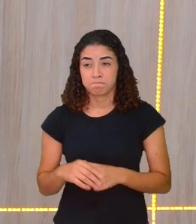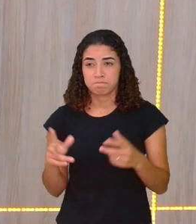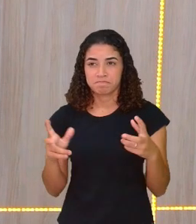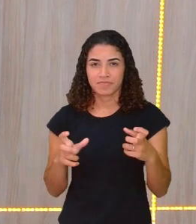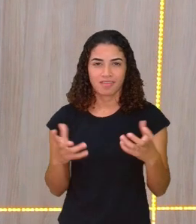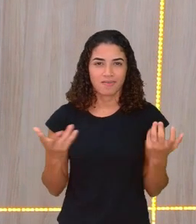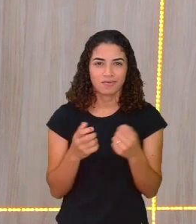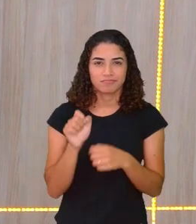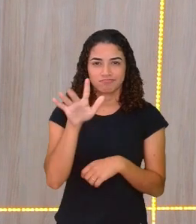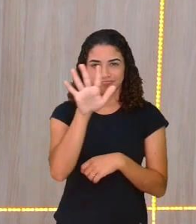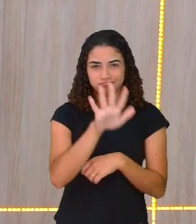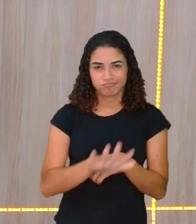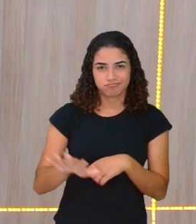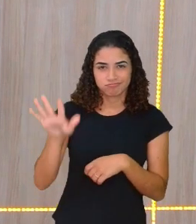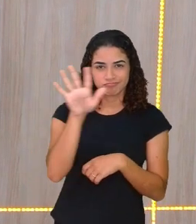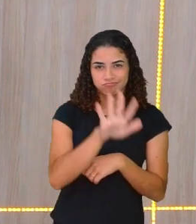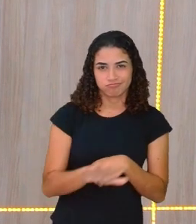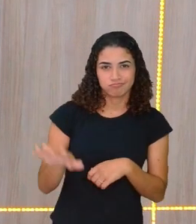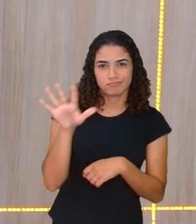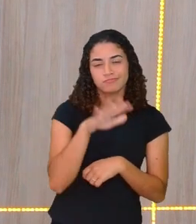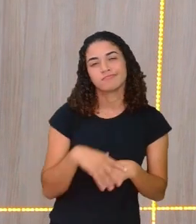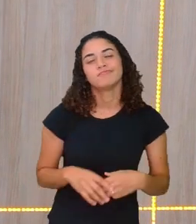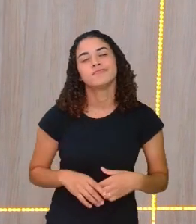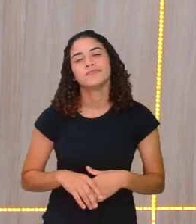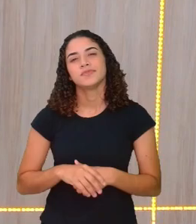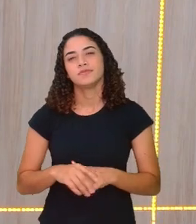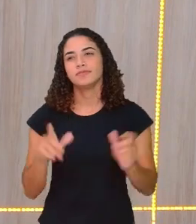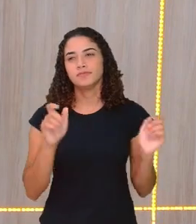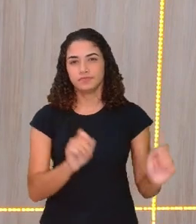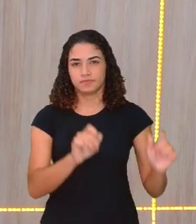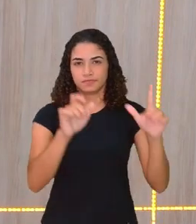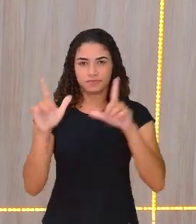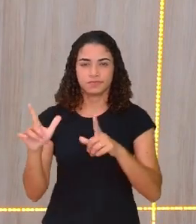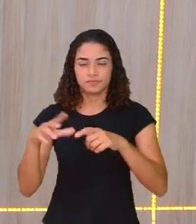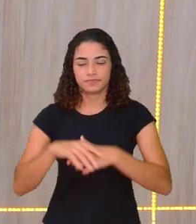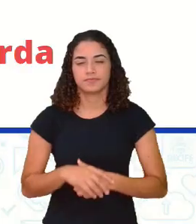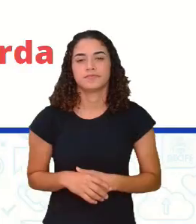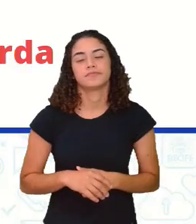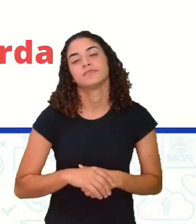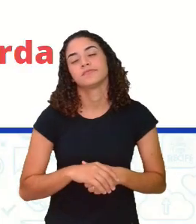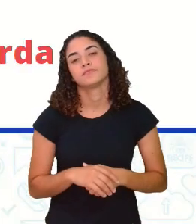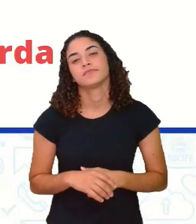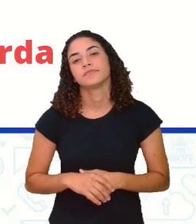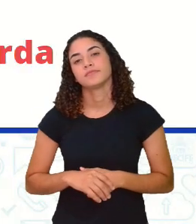E aqui nós temos uma geral. Tela cheia, por favor.